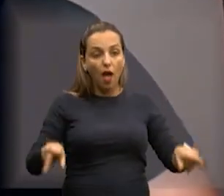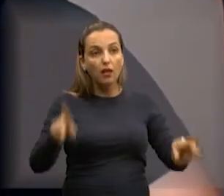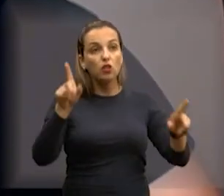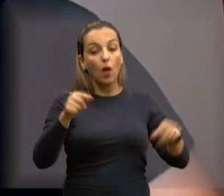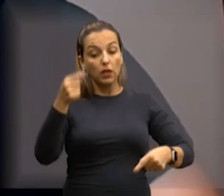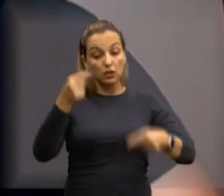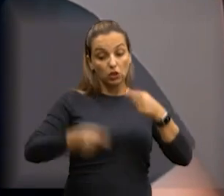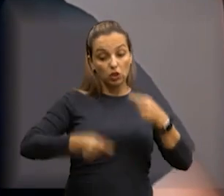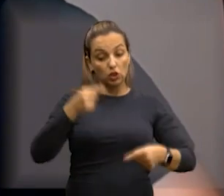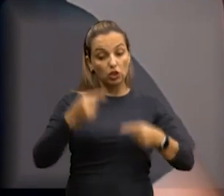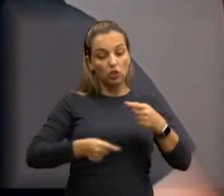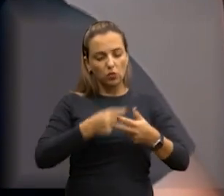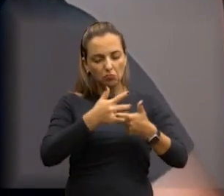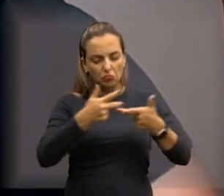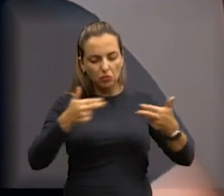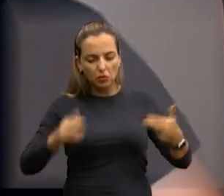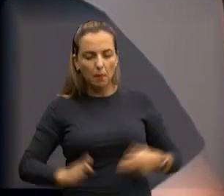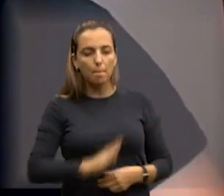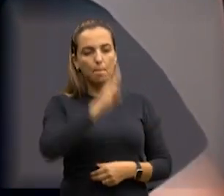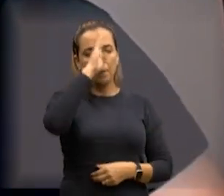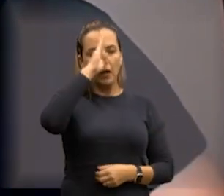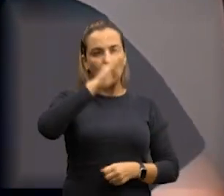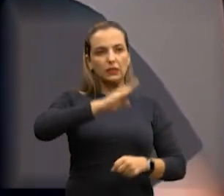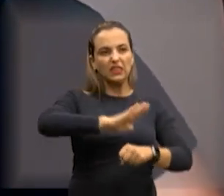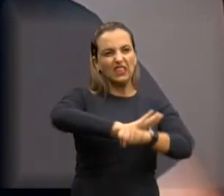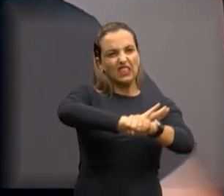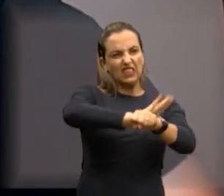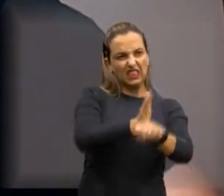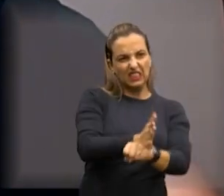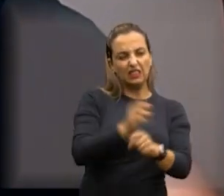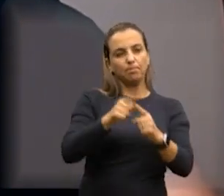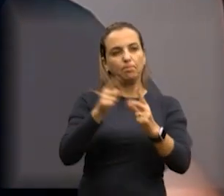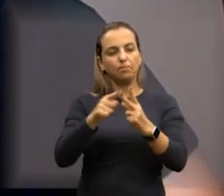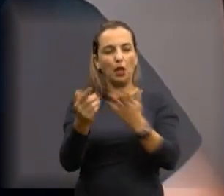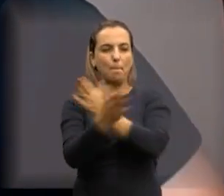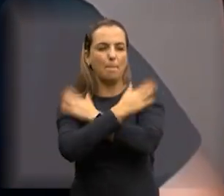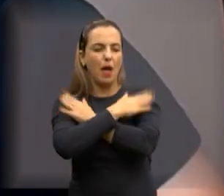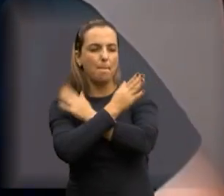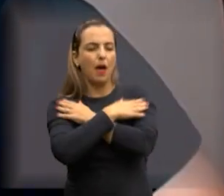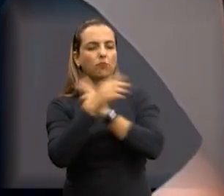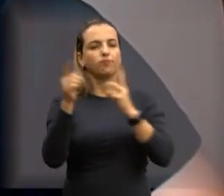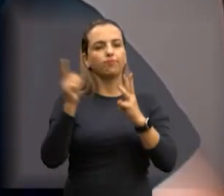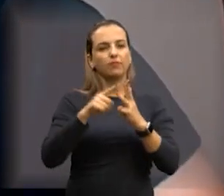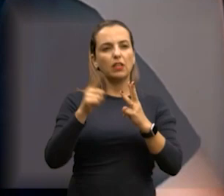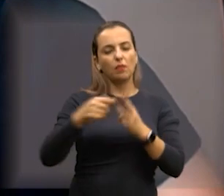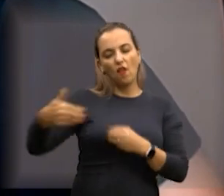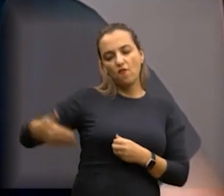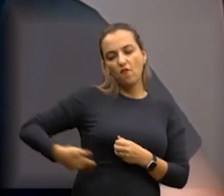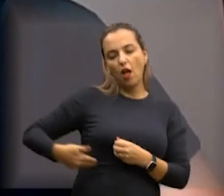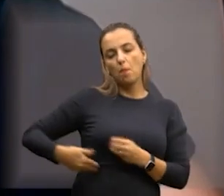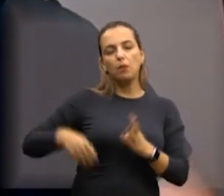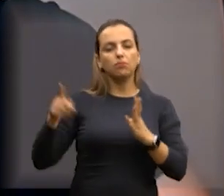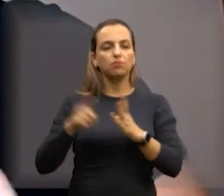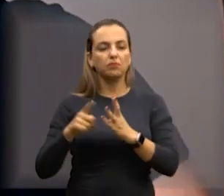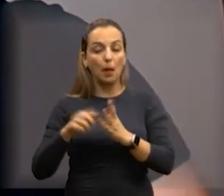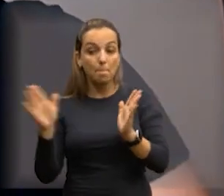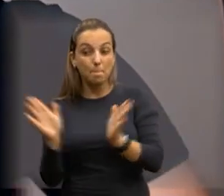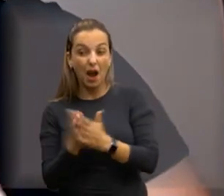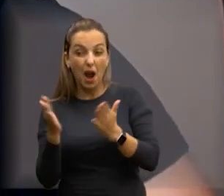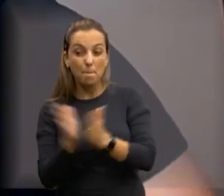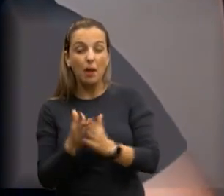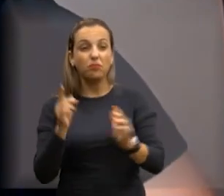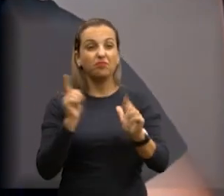as principais mazelas: o racismo, o desemprego, a fome, a pobreza,